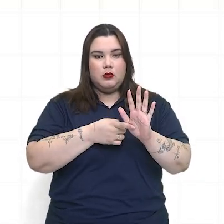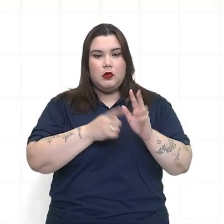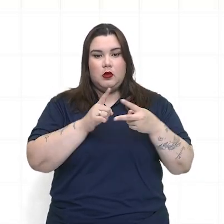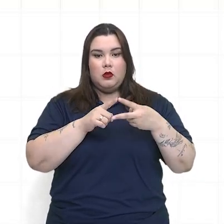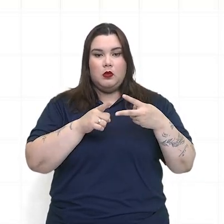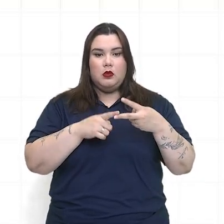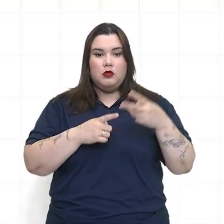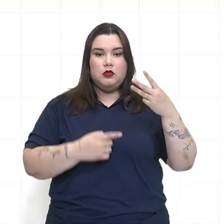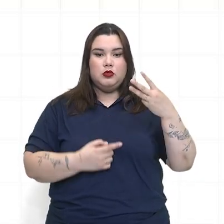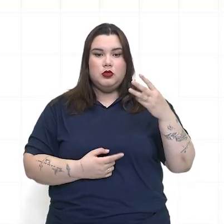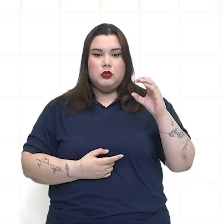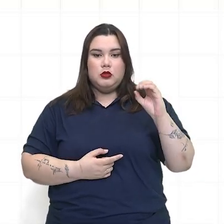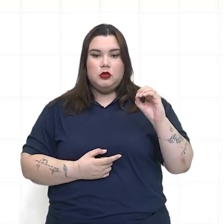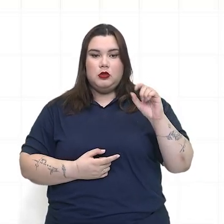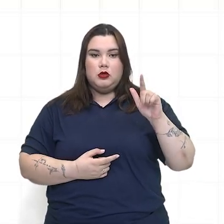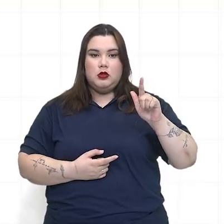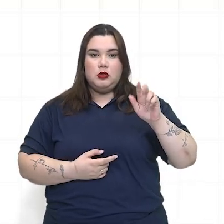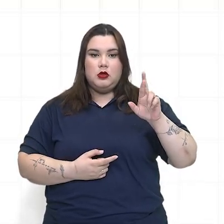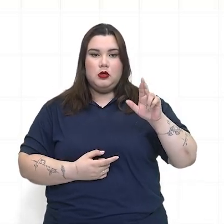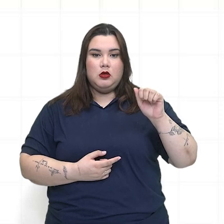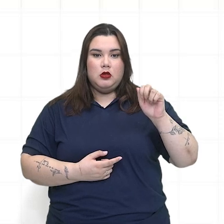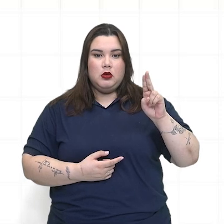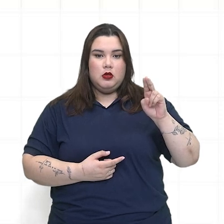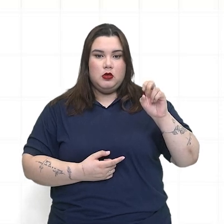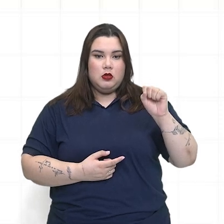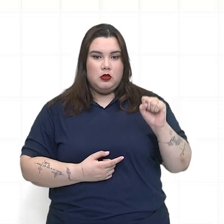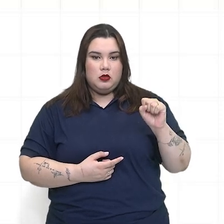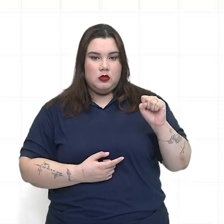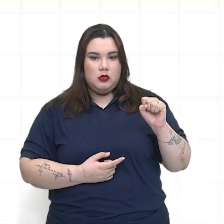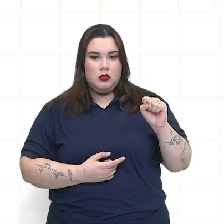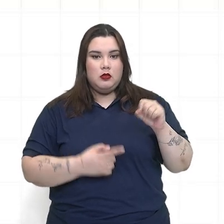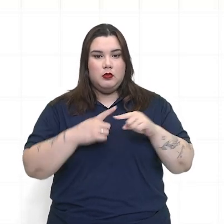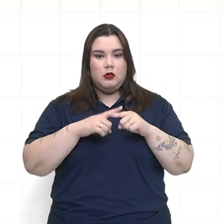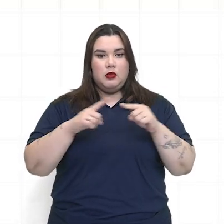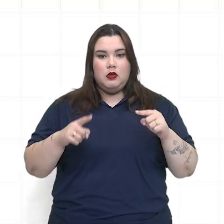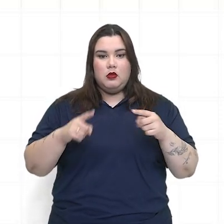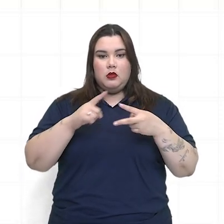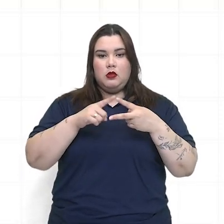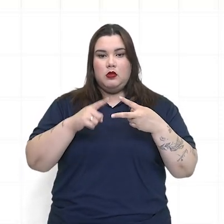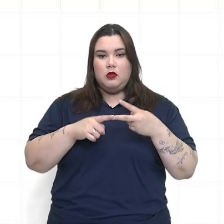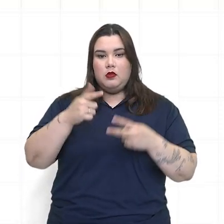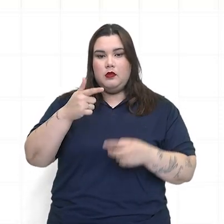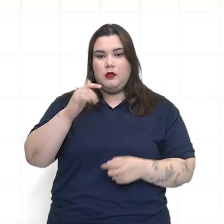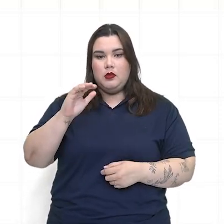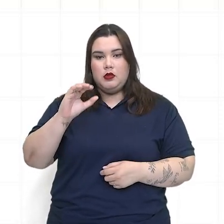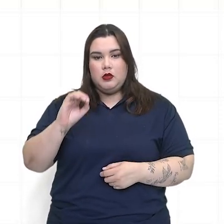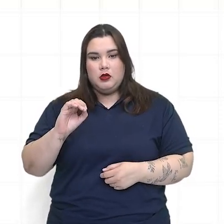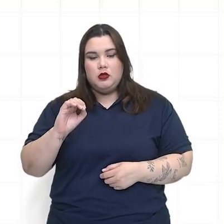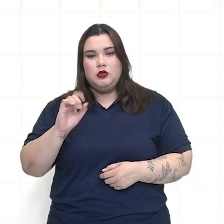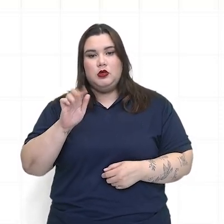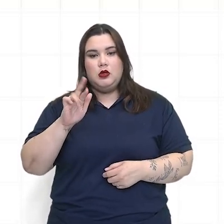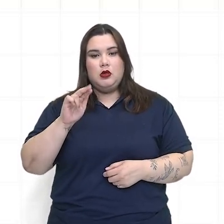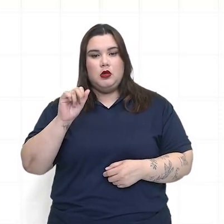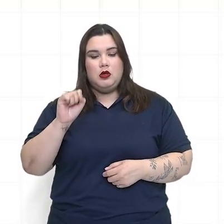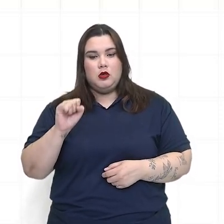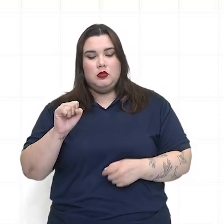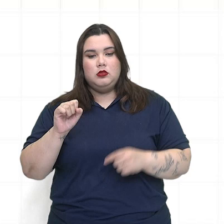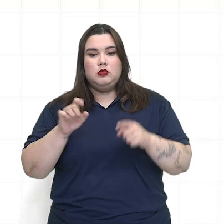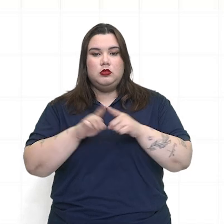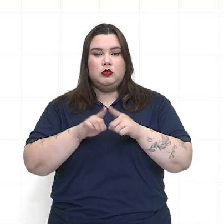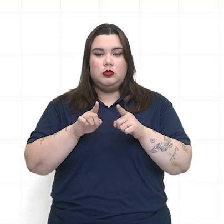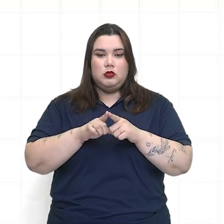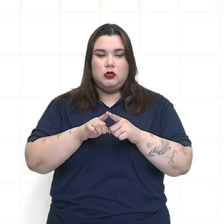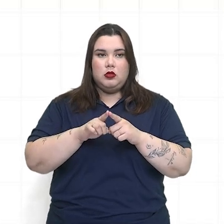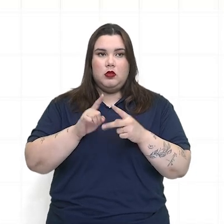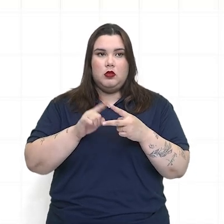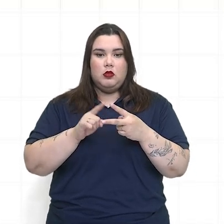30 graus, é um ângulo agudo, mas ó, o ângulo de 20 graus aqui também é agudo, e o